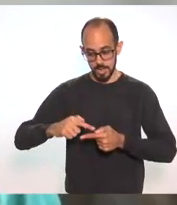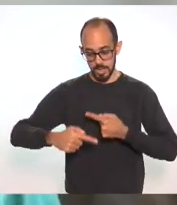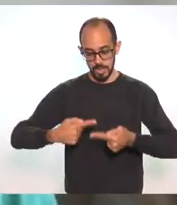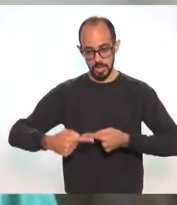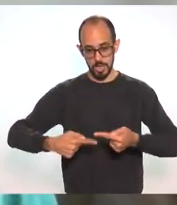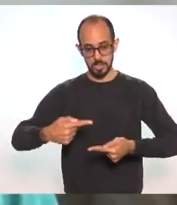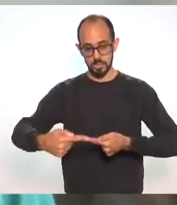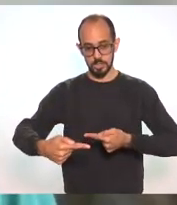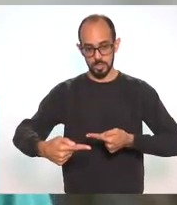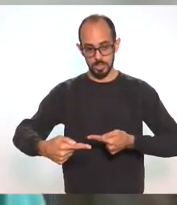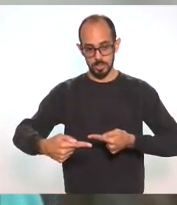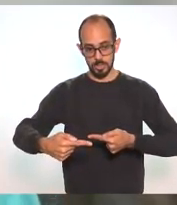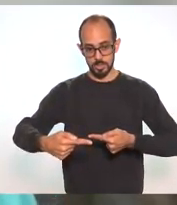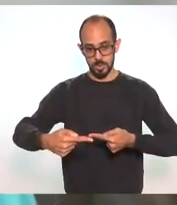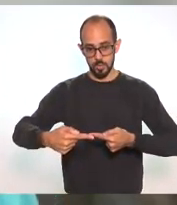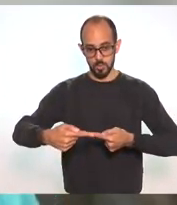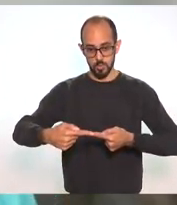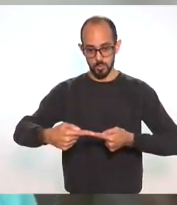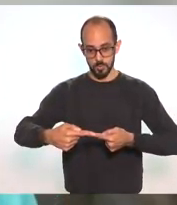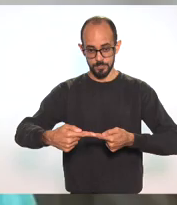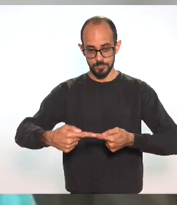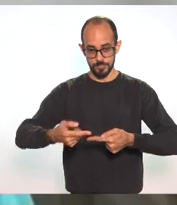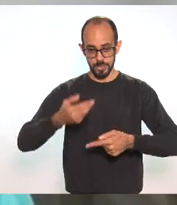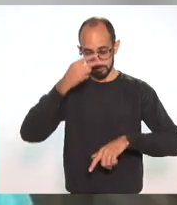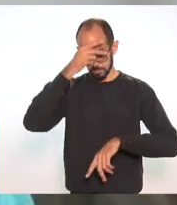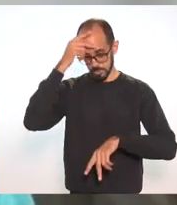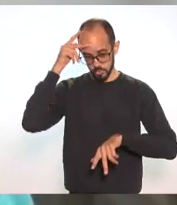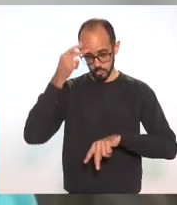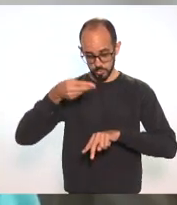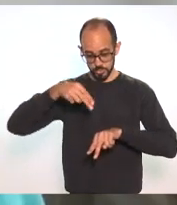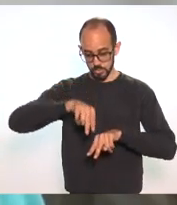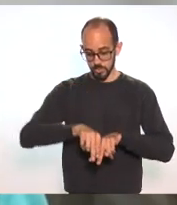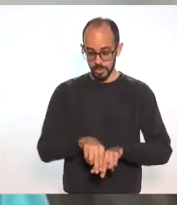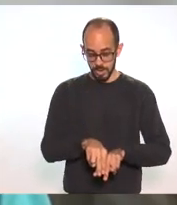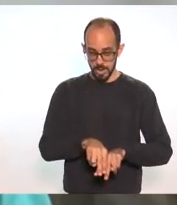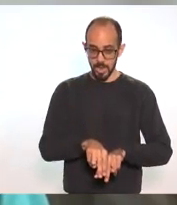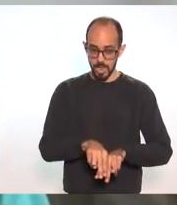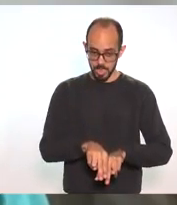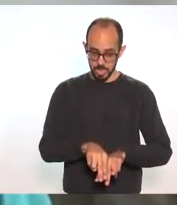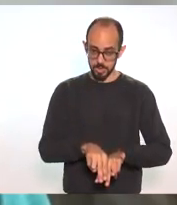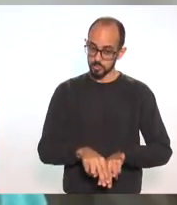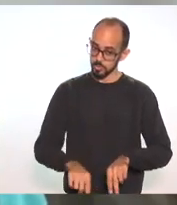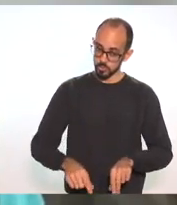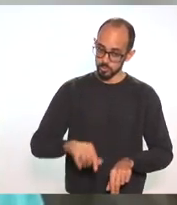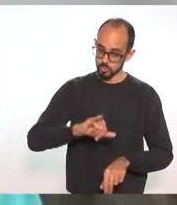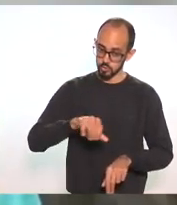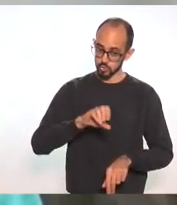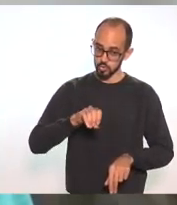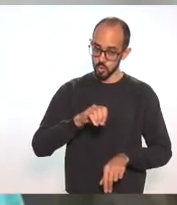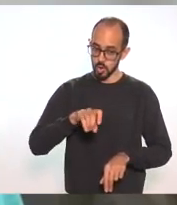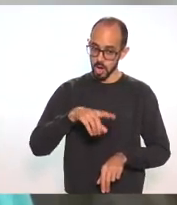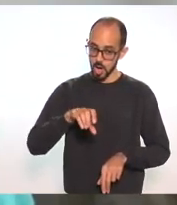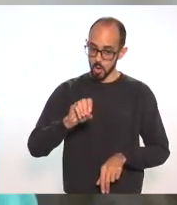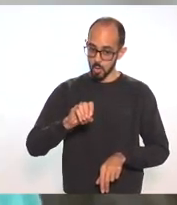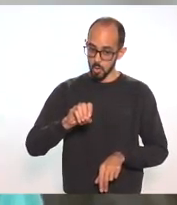descendentes carnais de Joãozinho da Gomeia e também os